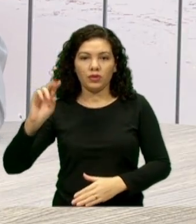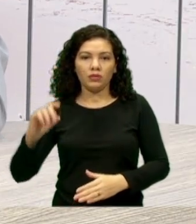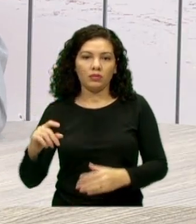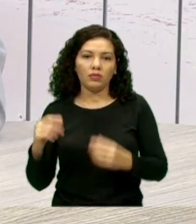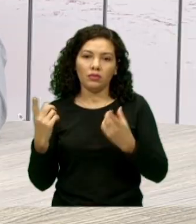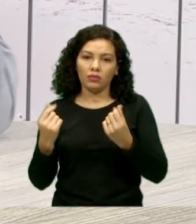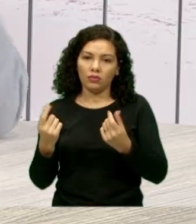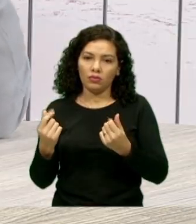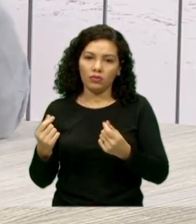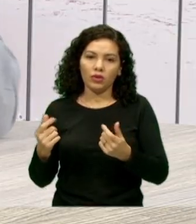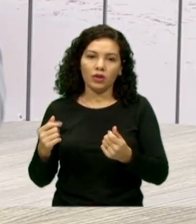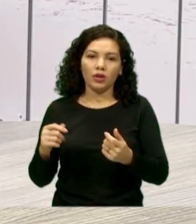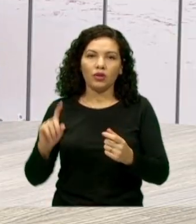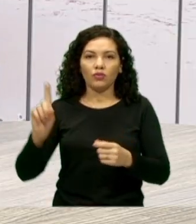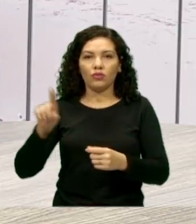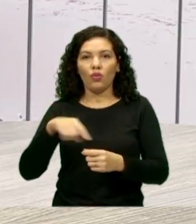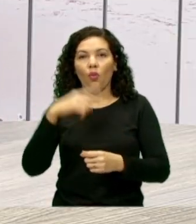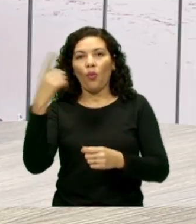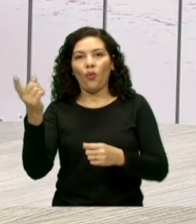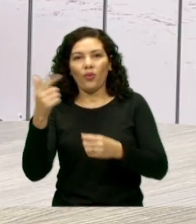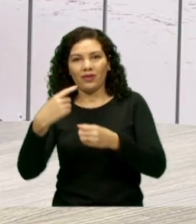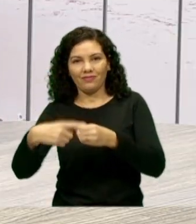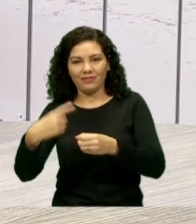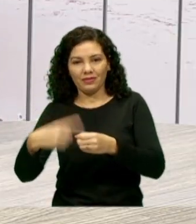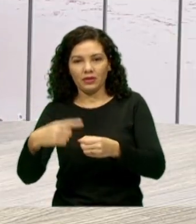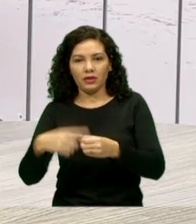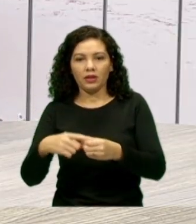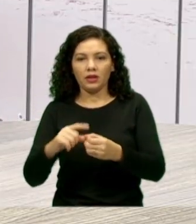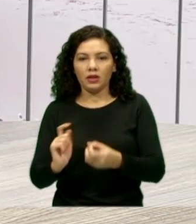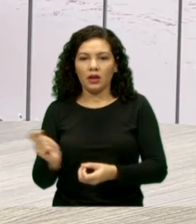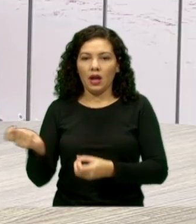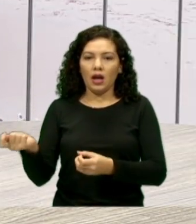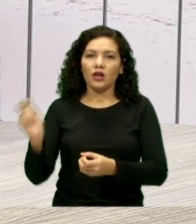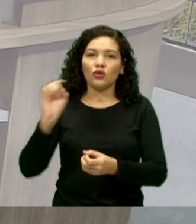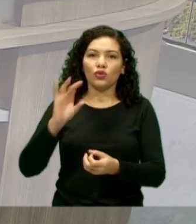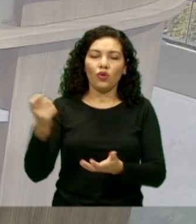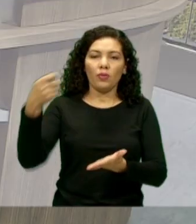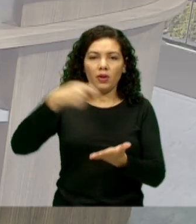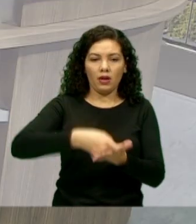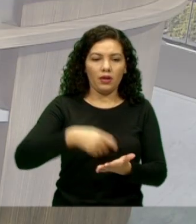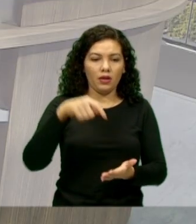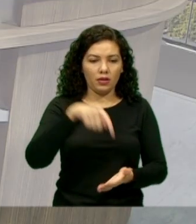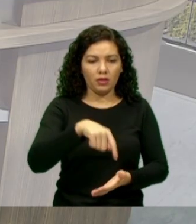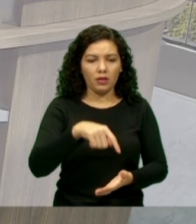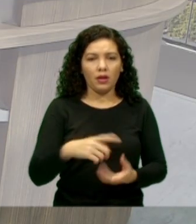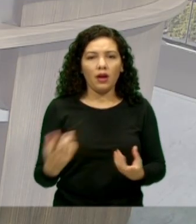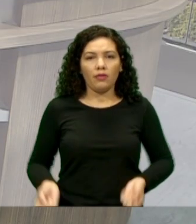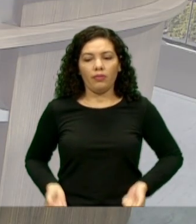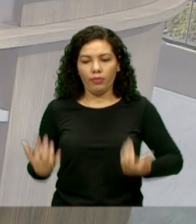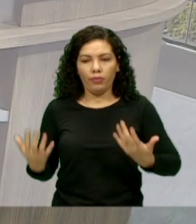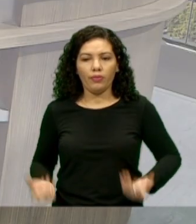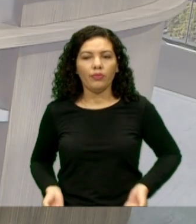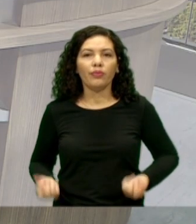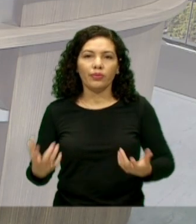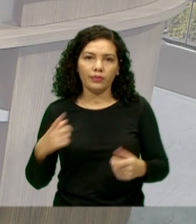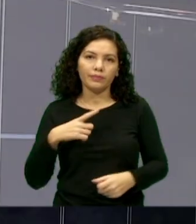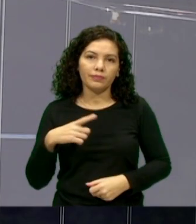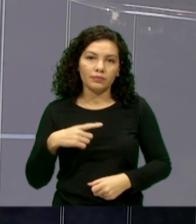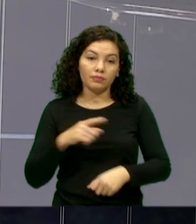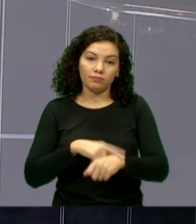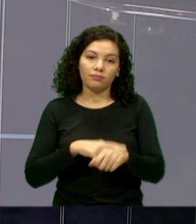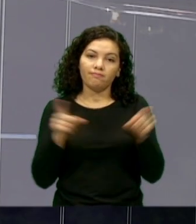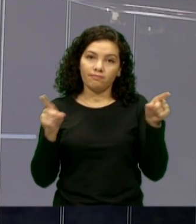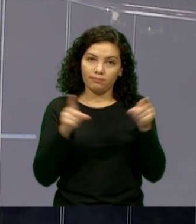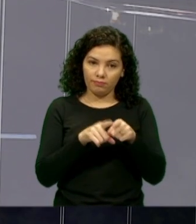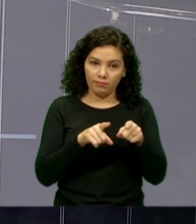muito bom, de outra cidade, e só manter esse funcionário aqui, eu ia gastar meu dinheiro em outro lugar. E aí, assim, né, como o nosso tempo é curto, não